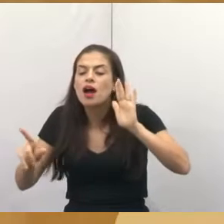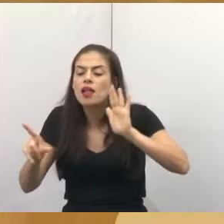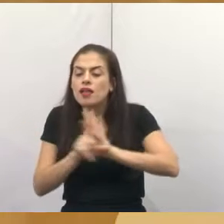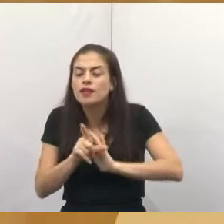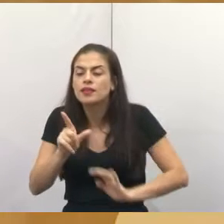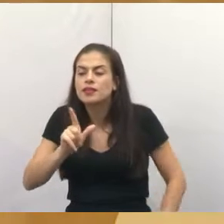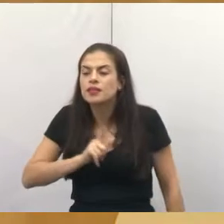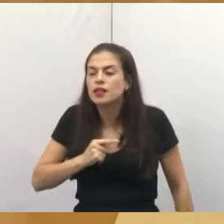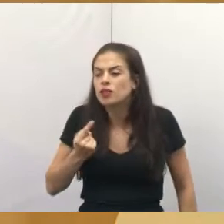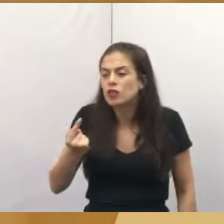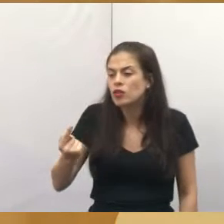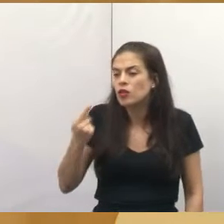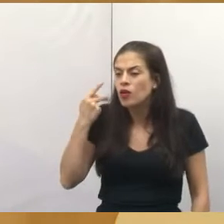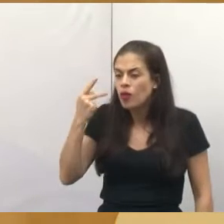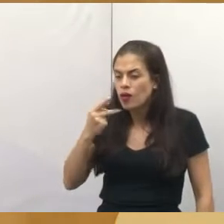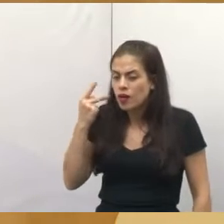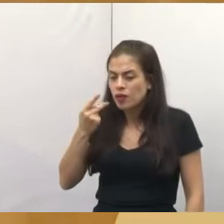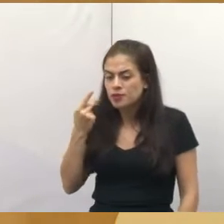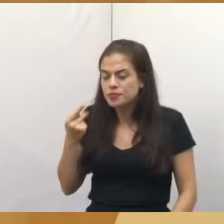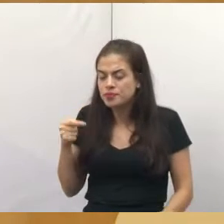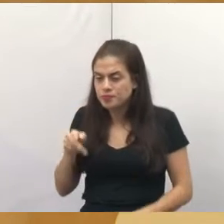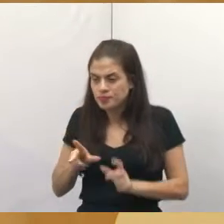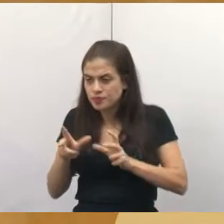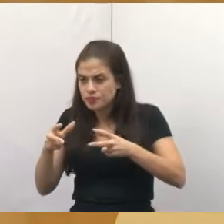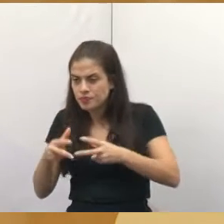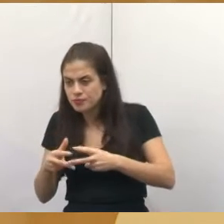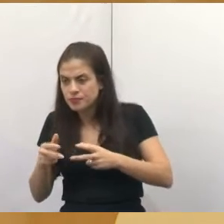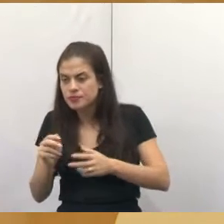dessa casa que colocou um projeto para